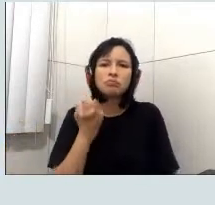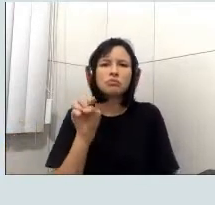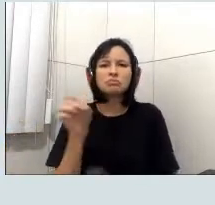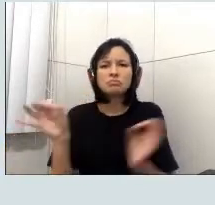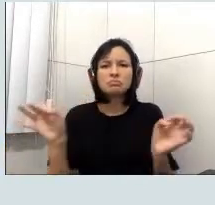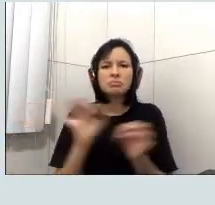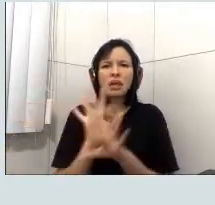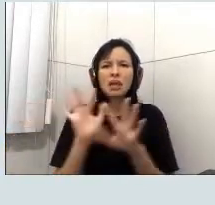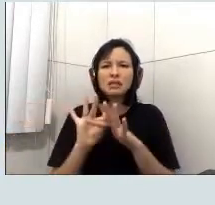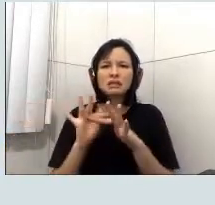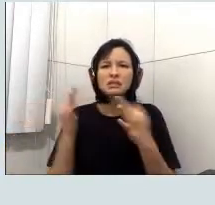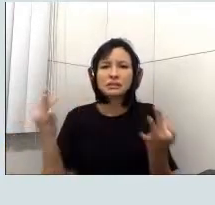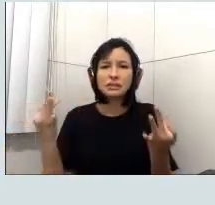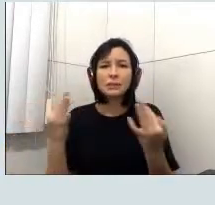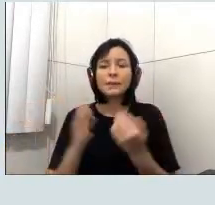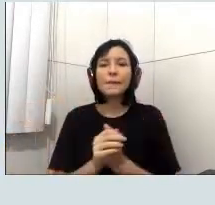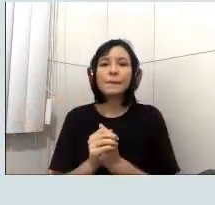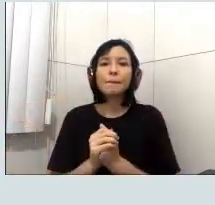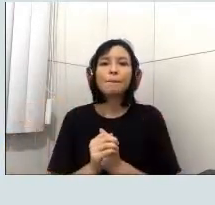isso.